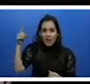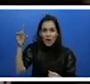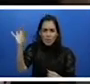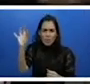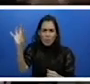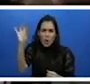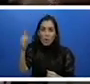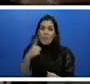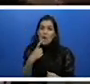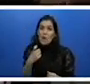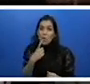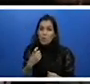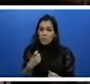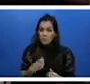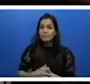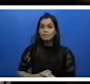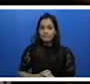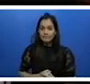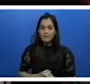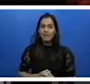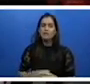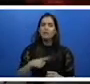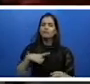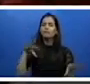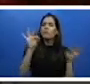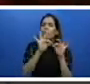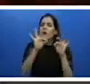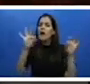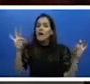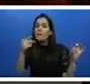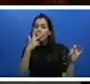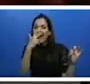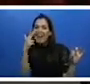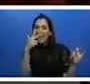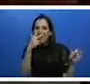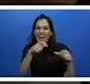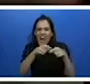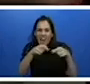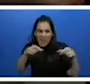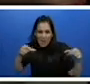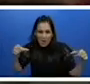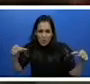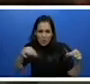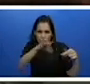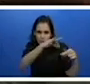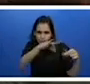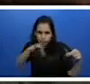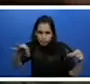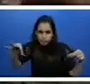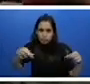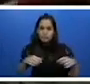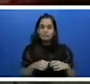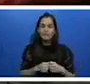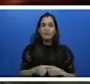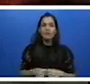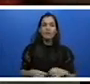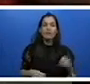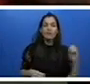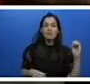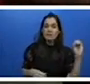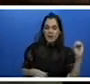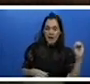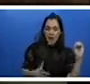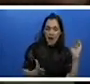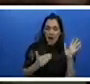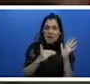eu tenho essa reta, parece até a régua da gente, né? Olha aí a régua de vocês, de 0 até 3.